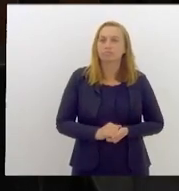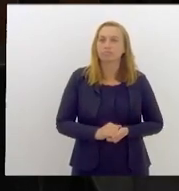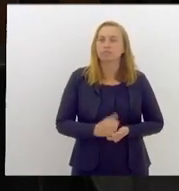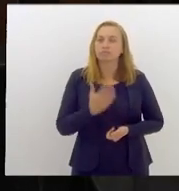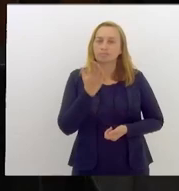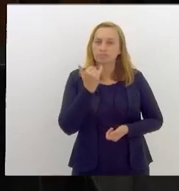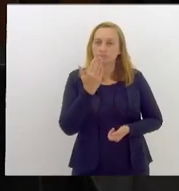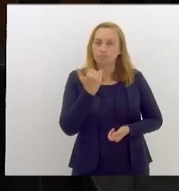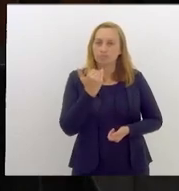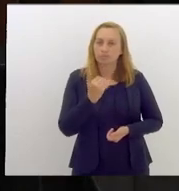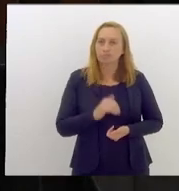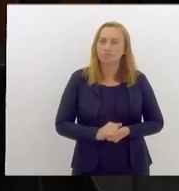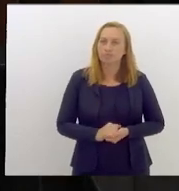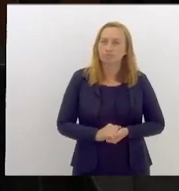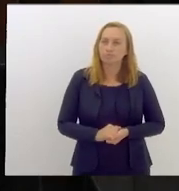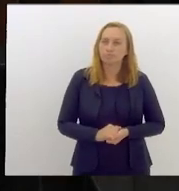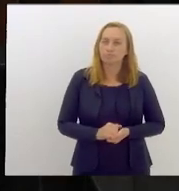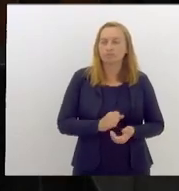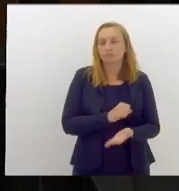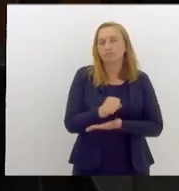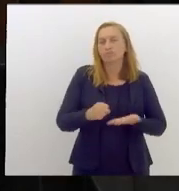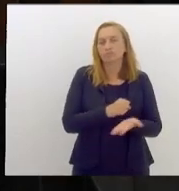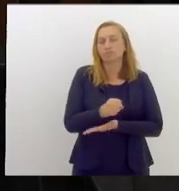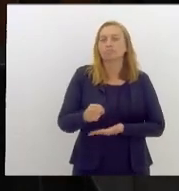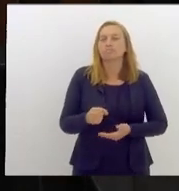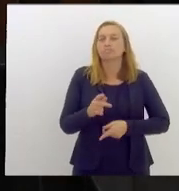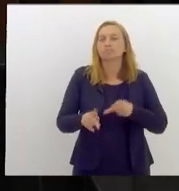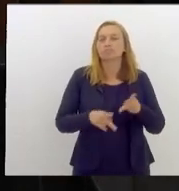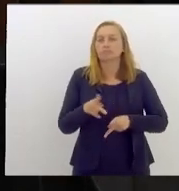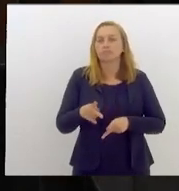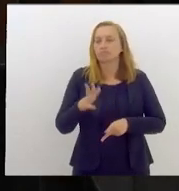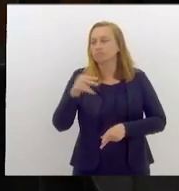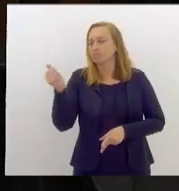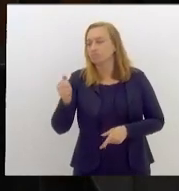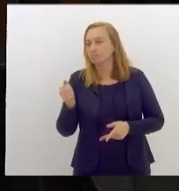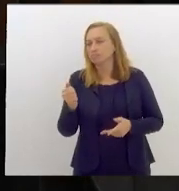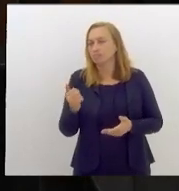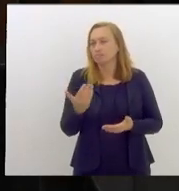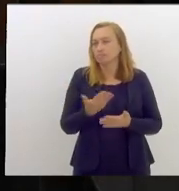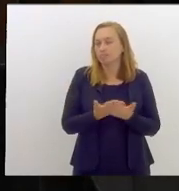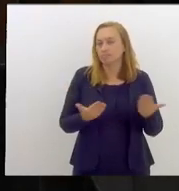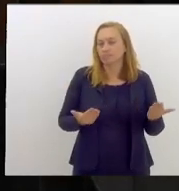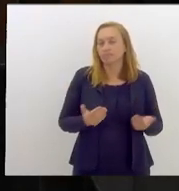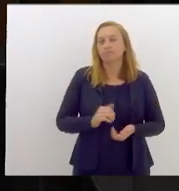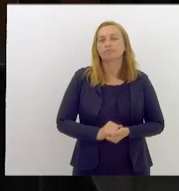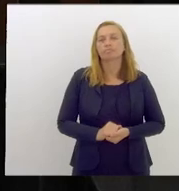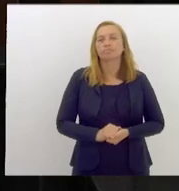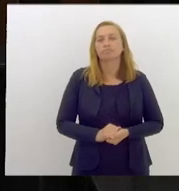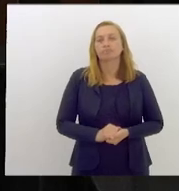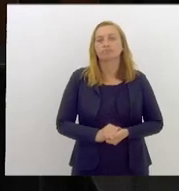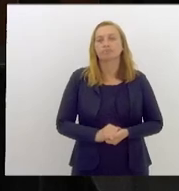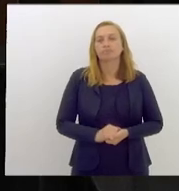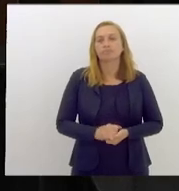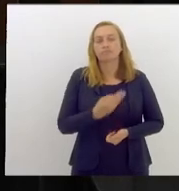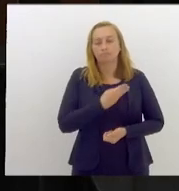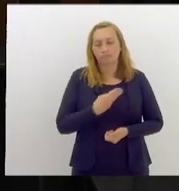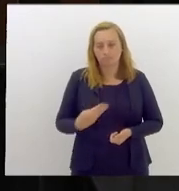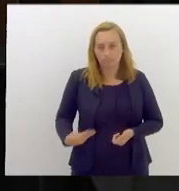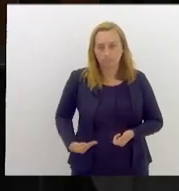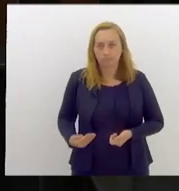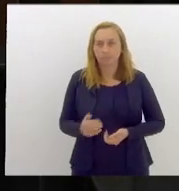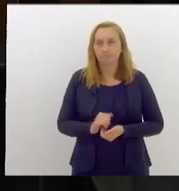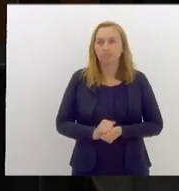alimentação é o básico que a população nunca pode deixar de correr atrás de tentar manter E aí o governo